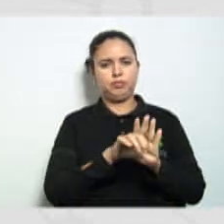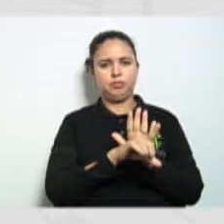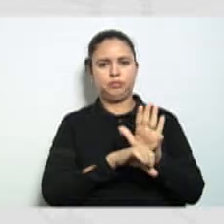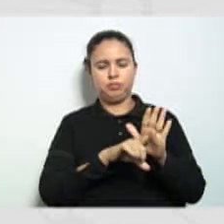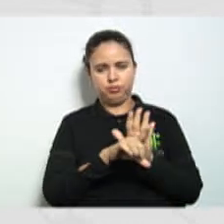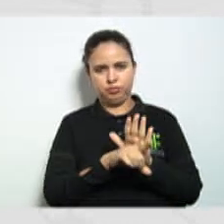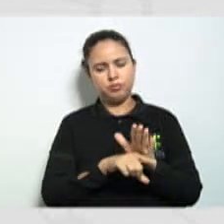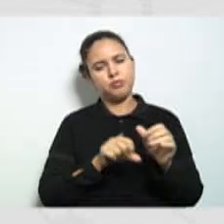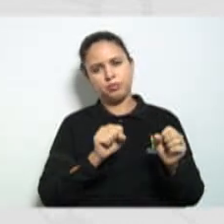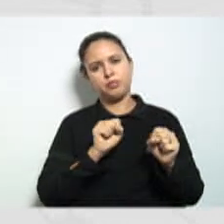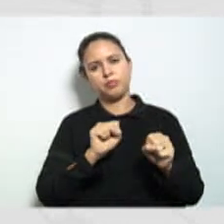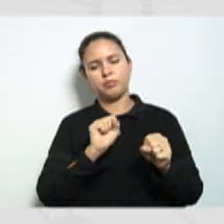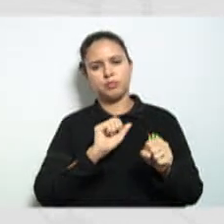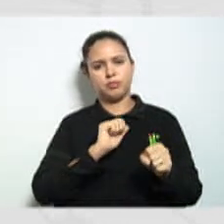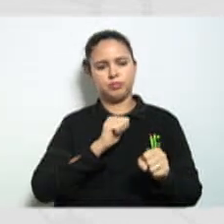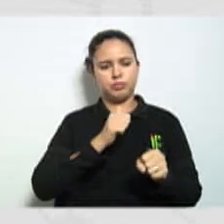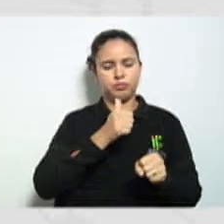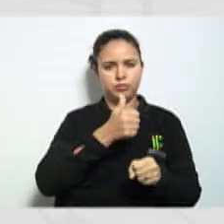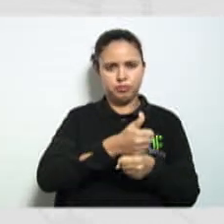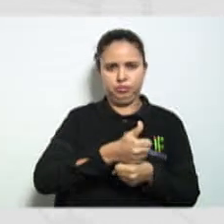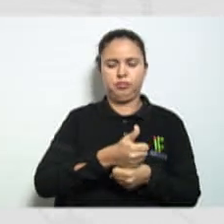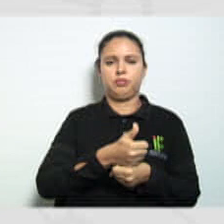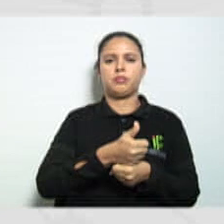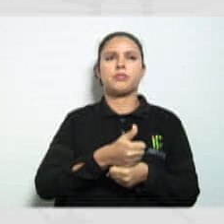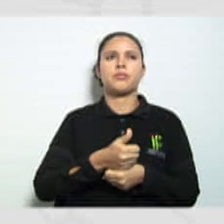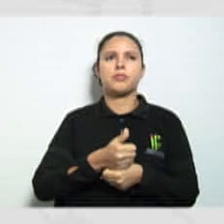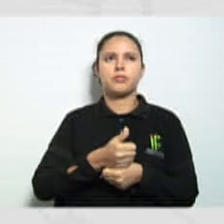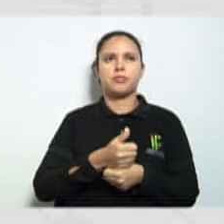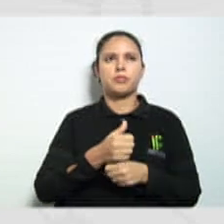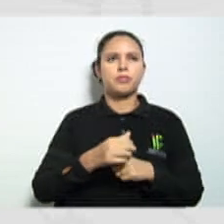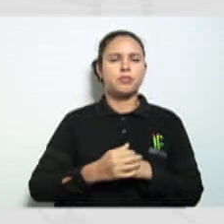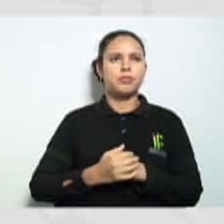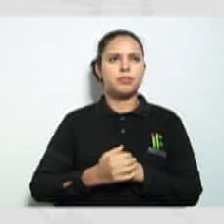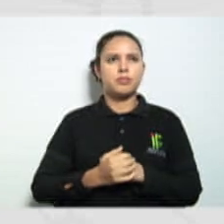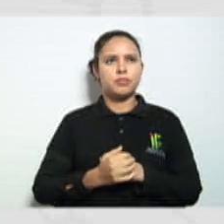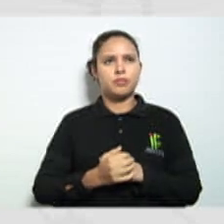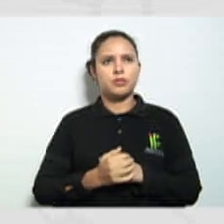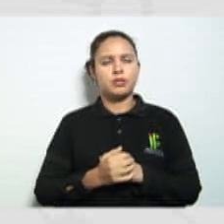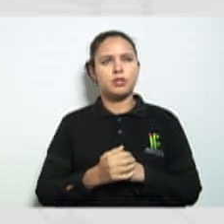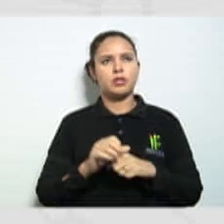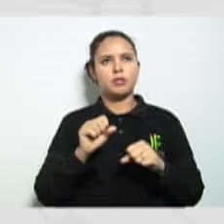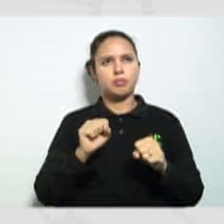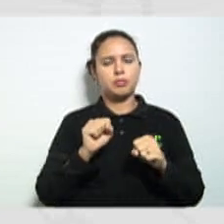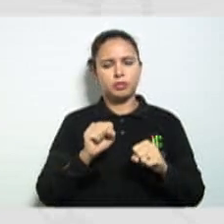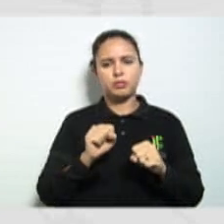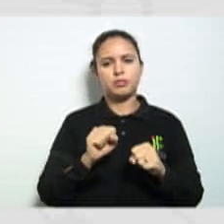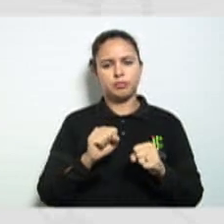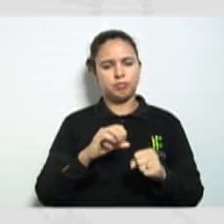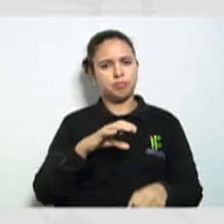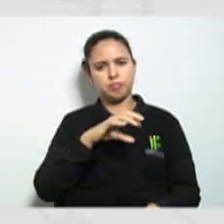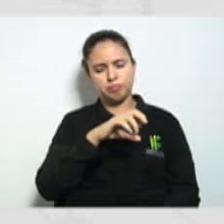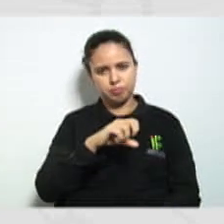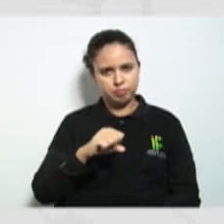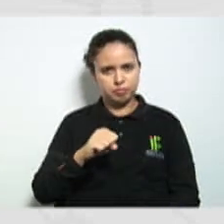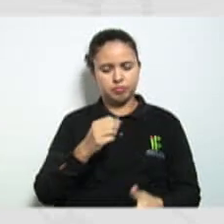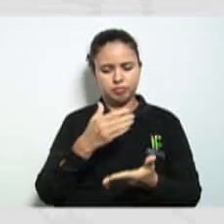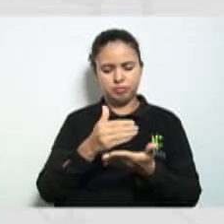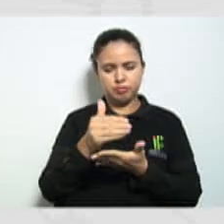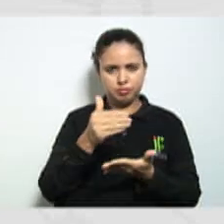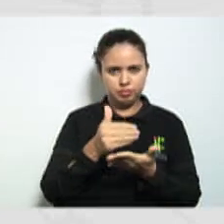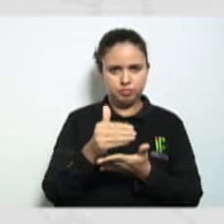abater, não deu. Vou pegar, teve sobras de ato